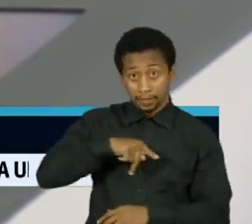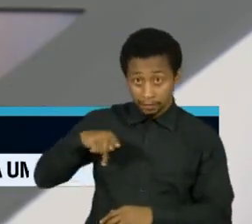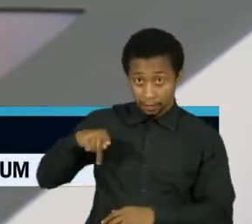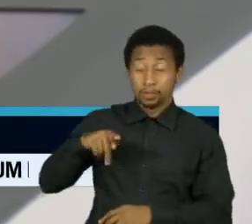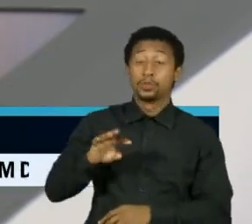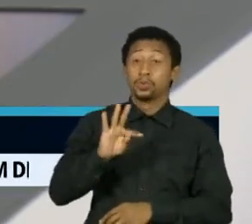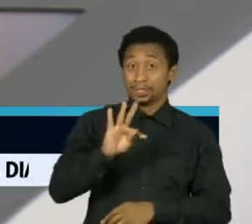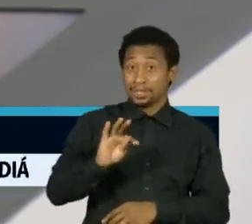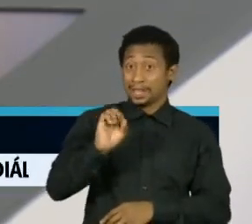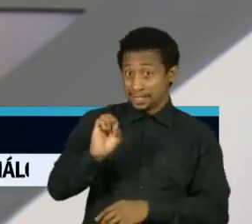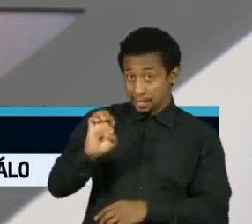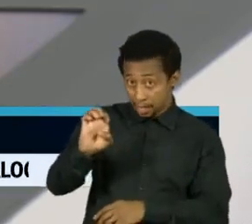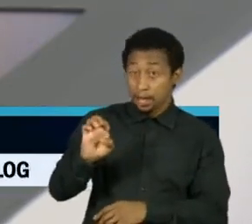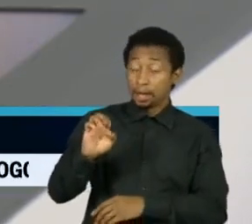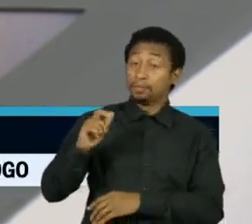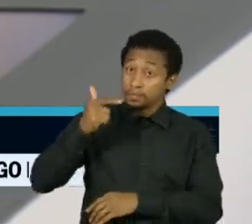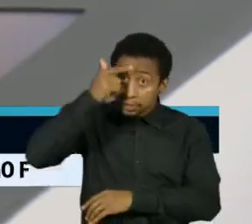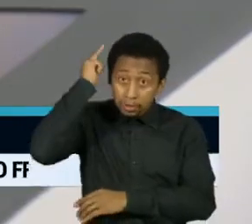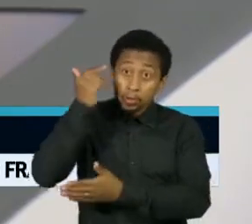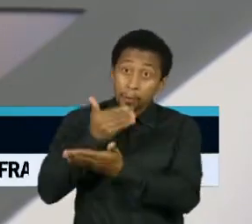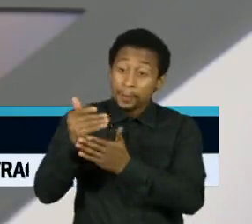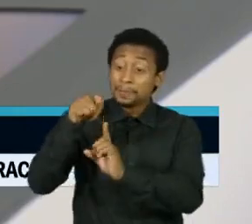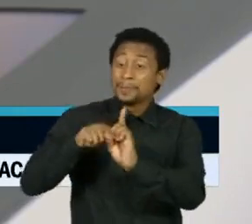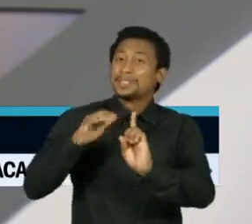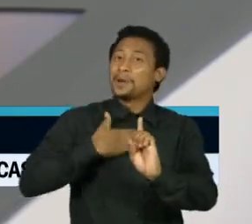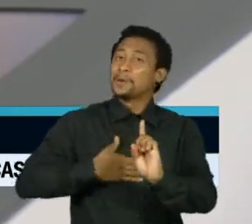a partir de agosto, será também aquele que